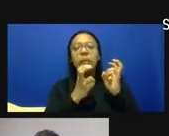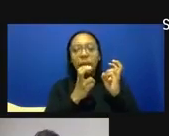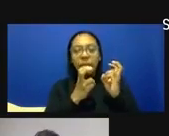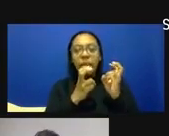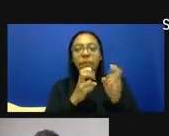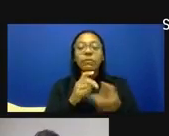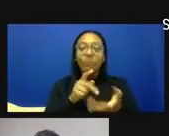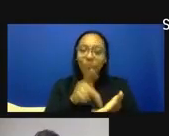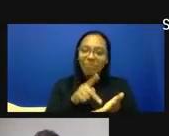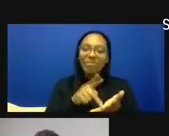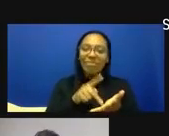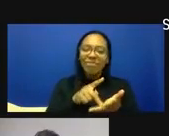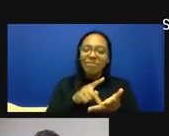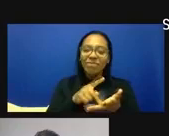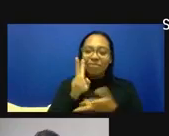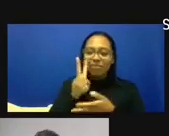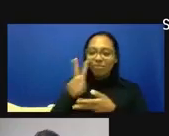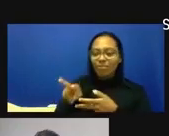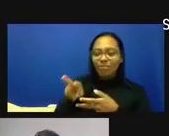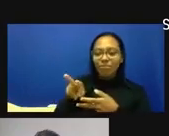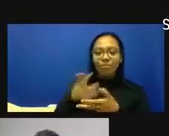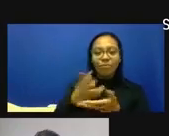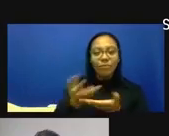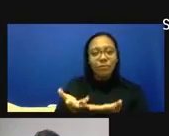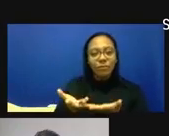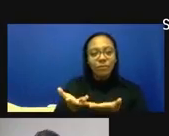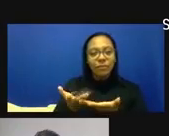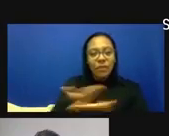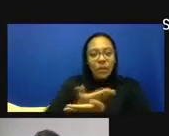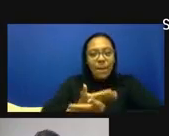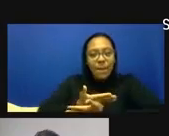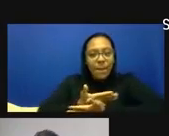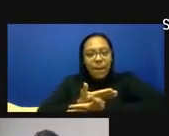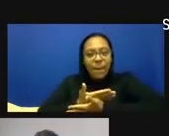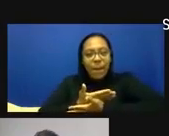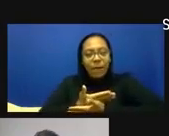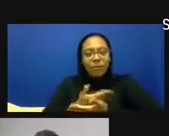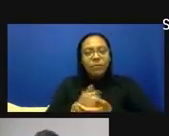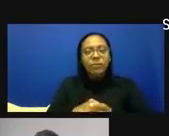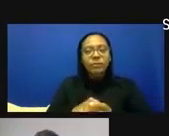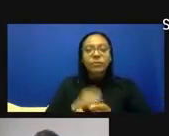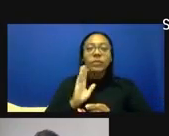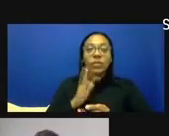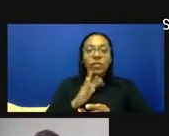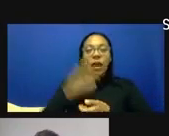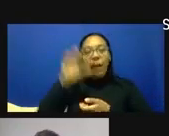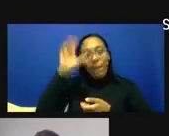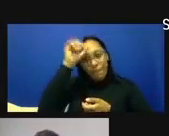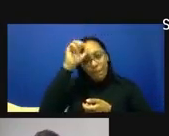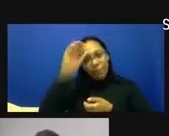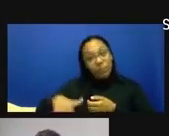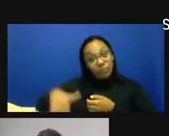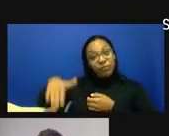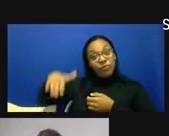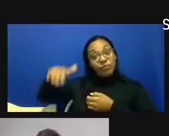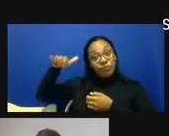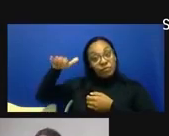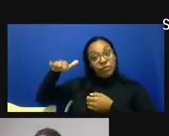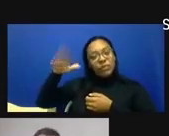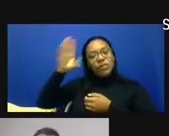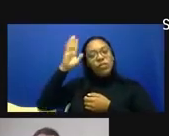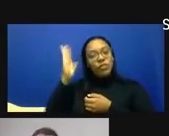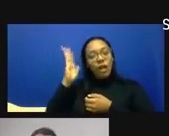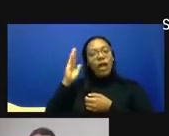sinais. Tem ali, enquanto é bebê, a primeira infância, quando já aprende a desenhar, a brincar, e pode dar